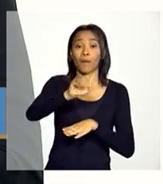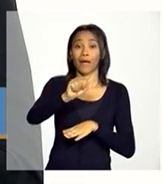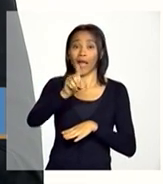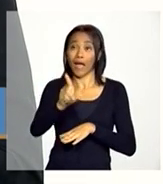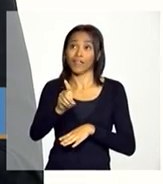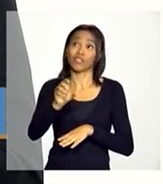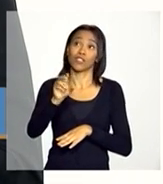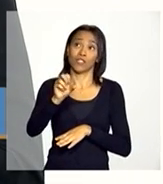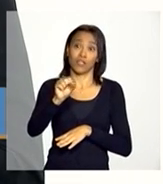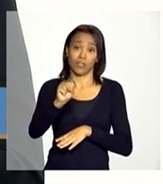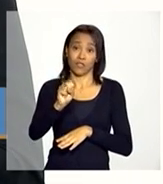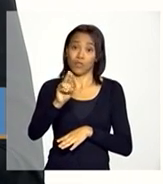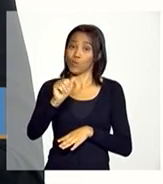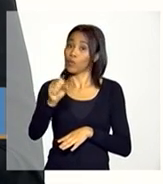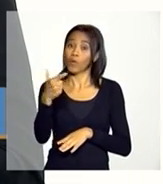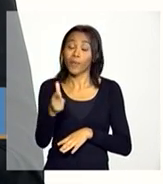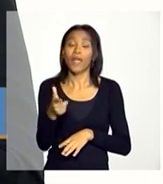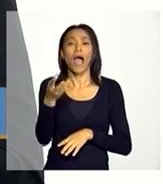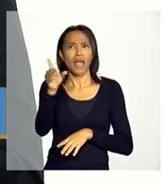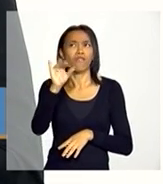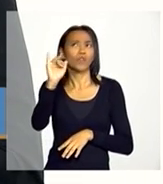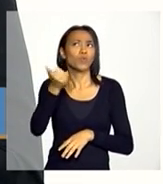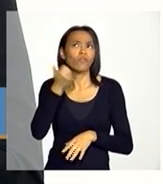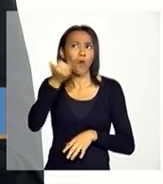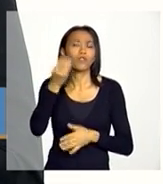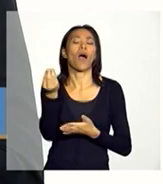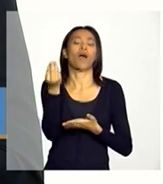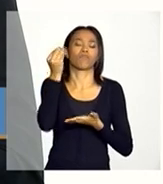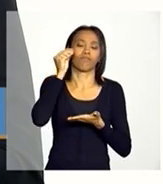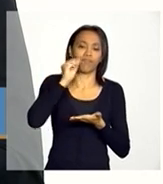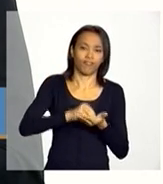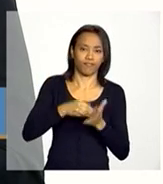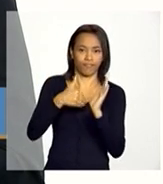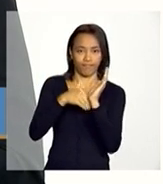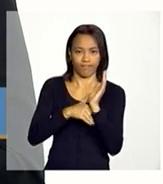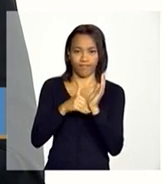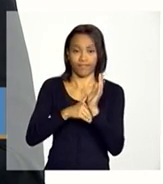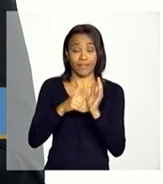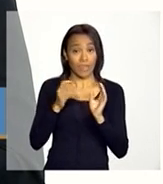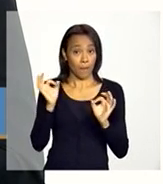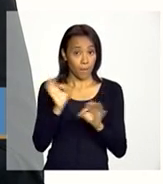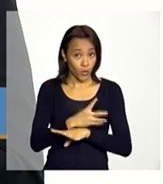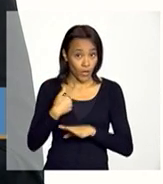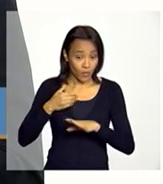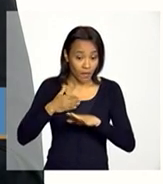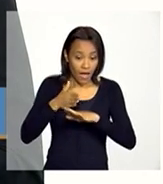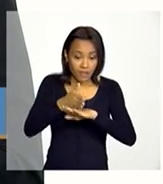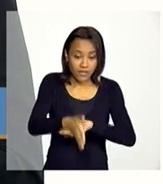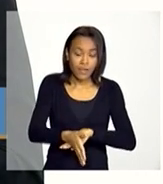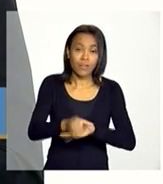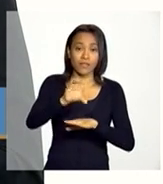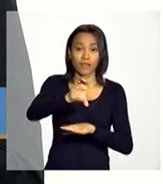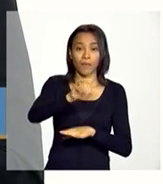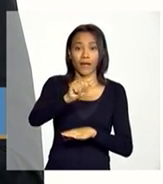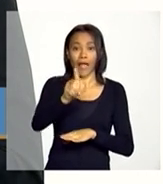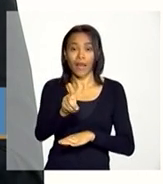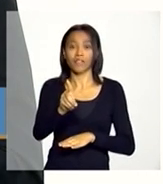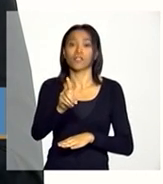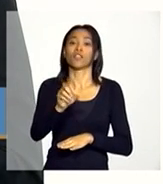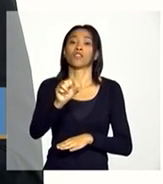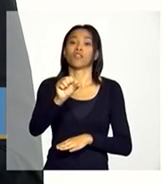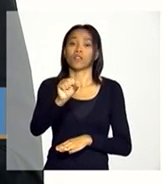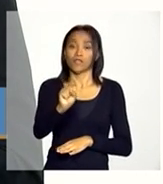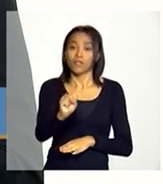usuário para inserir as informações no C suas tendo acesso ao C suas eh a gente recomenda que